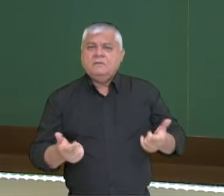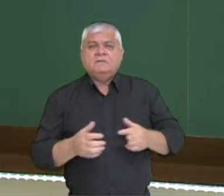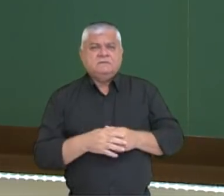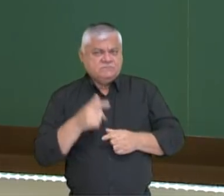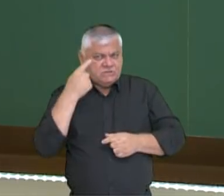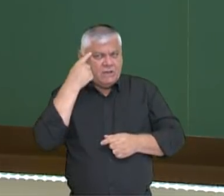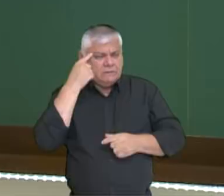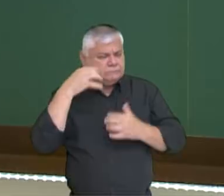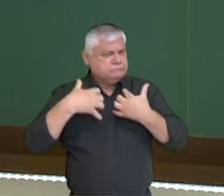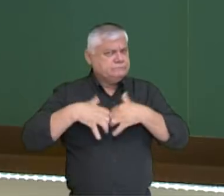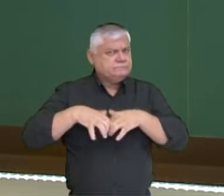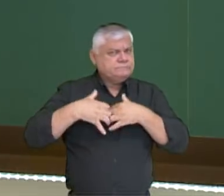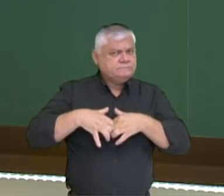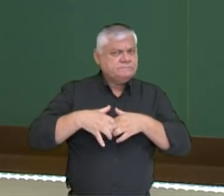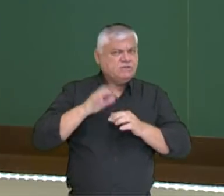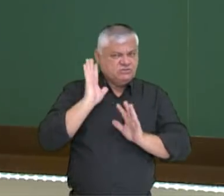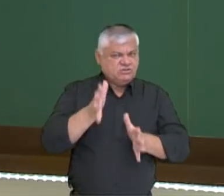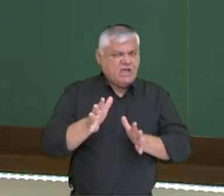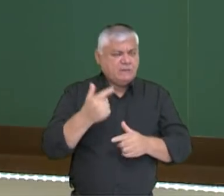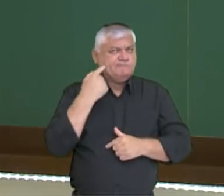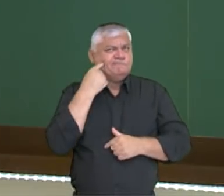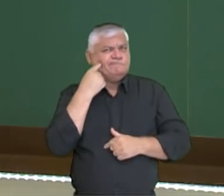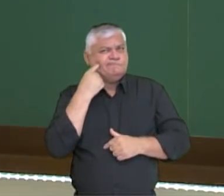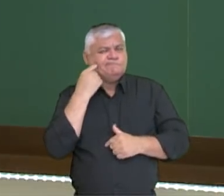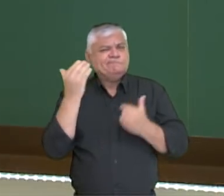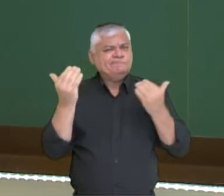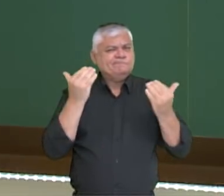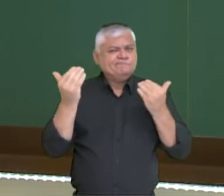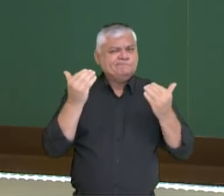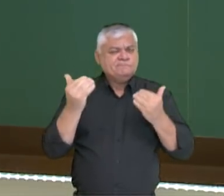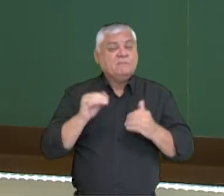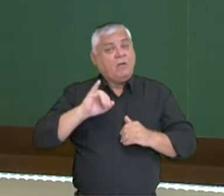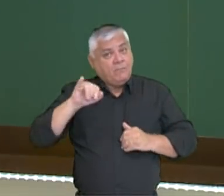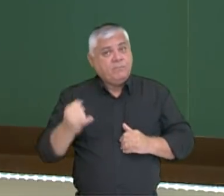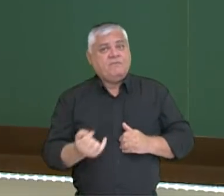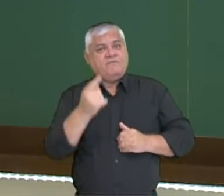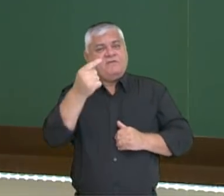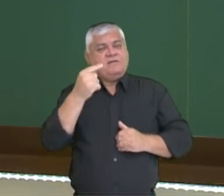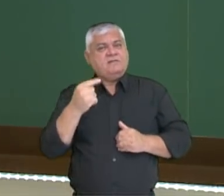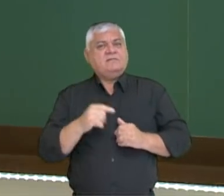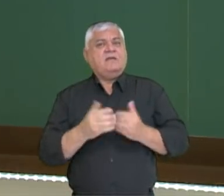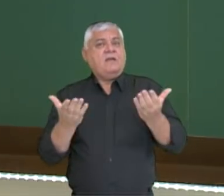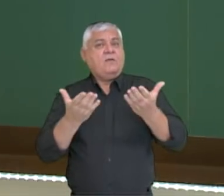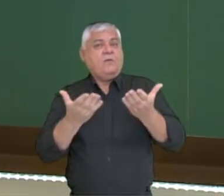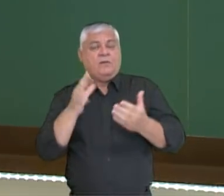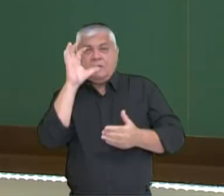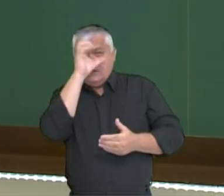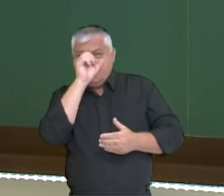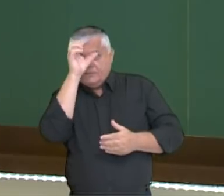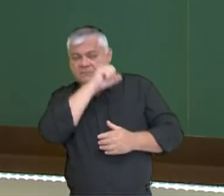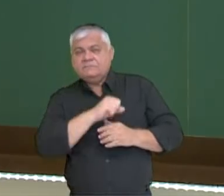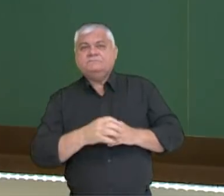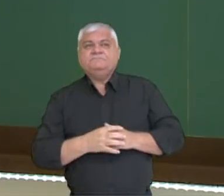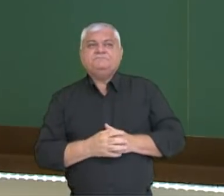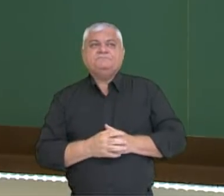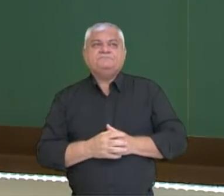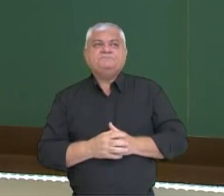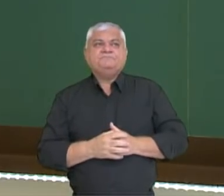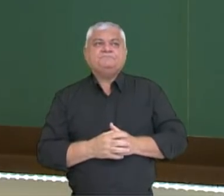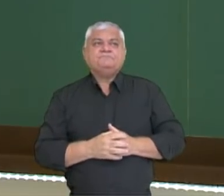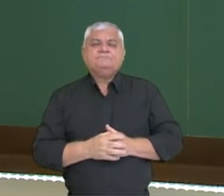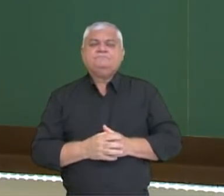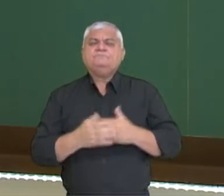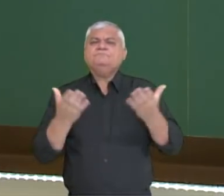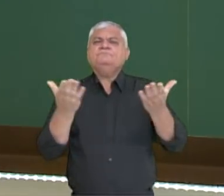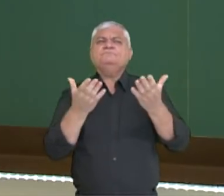Você já pensou nisso? Já fez essa análise? Se não fez, então vamos pensar juntos agora a respeito, certo? O que nós